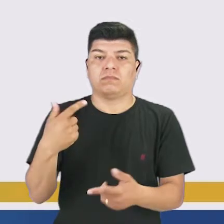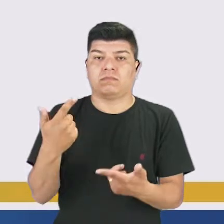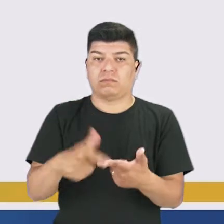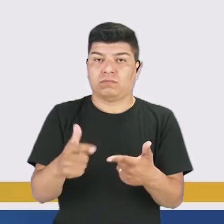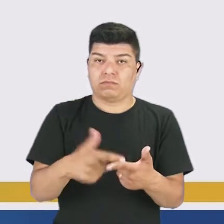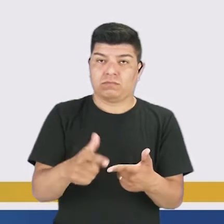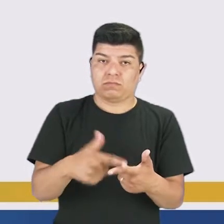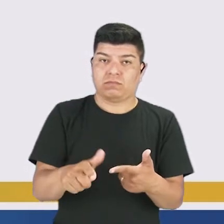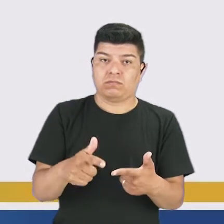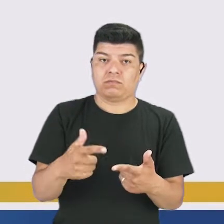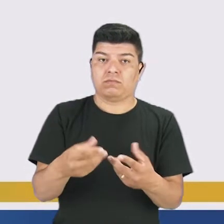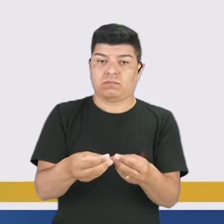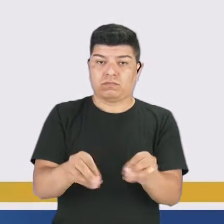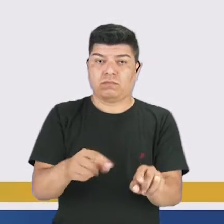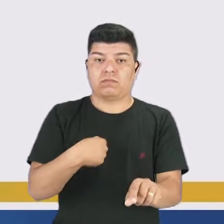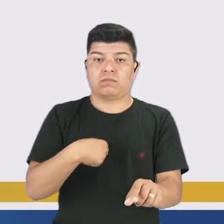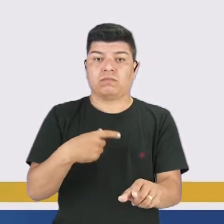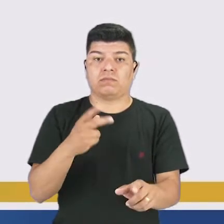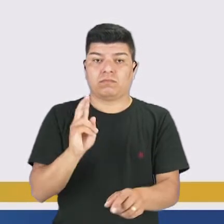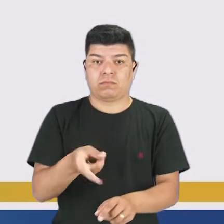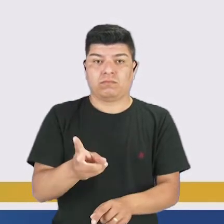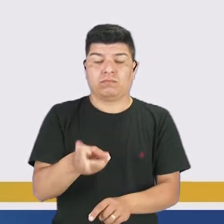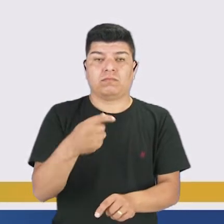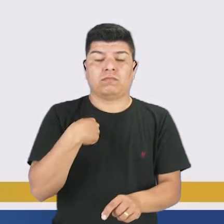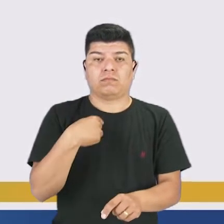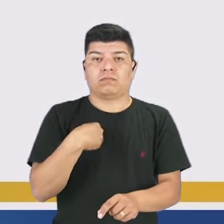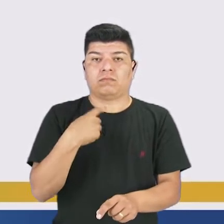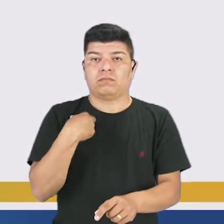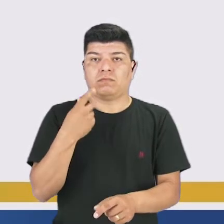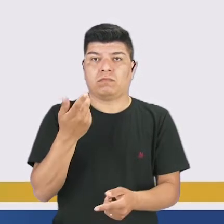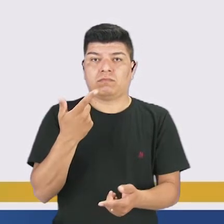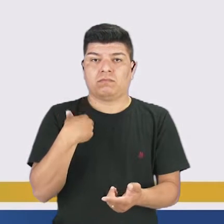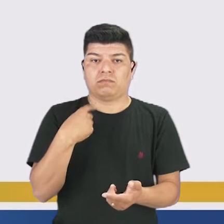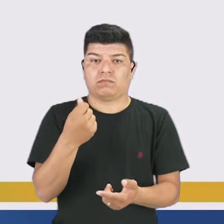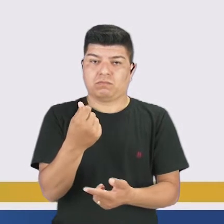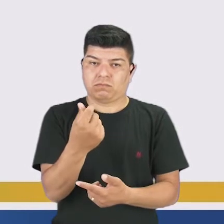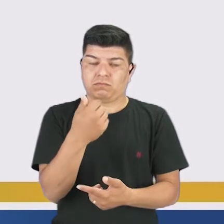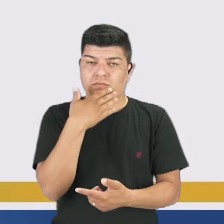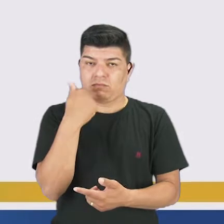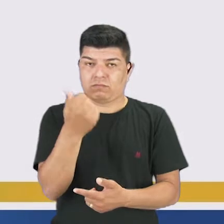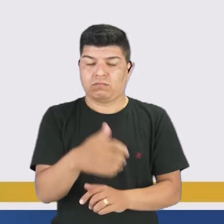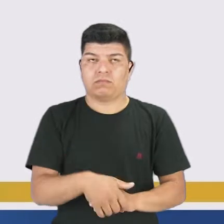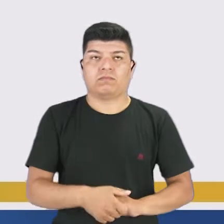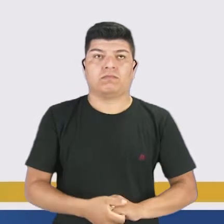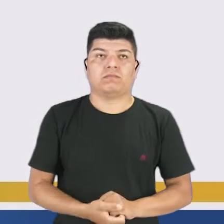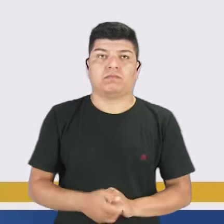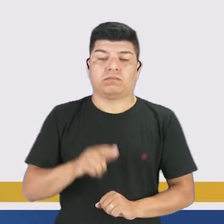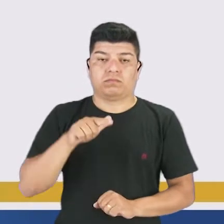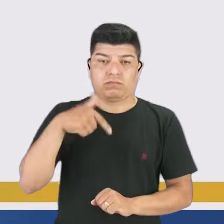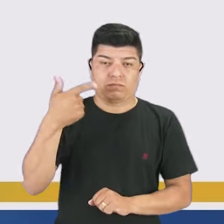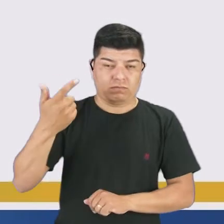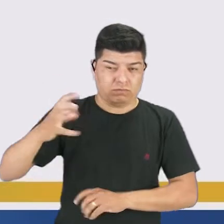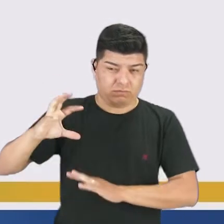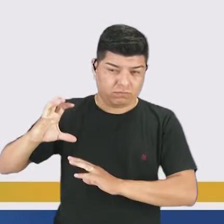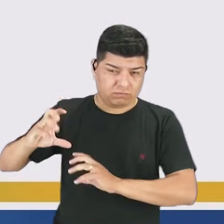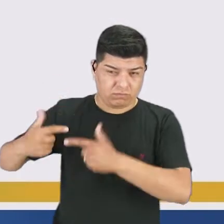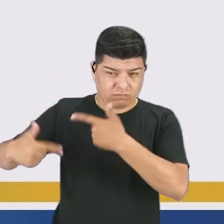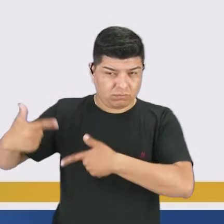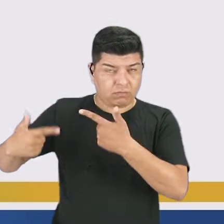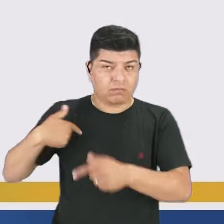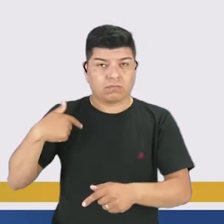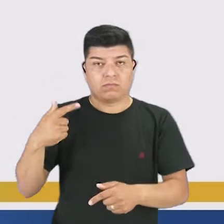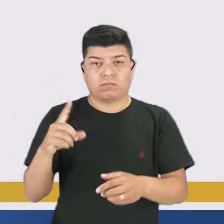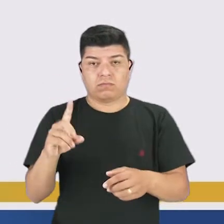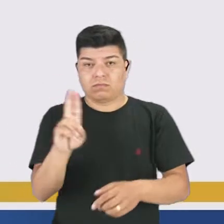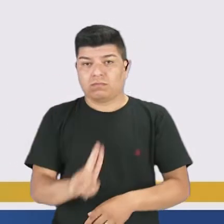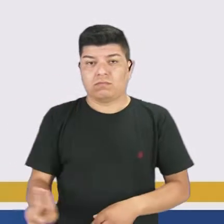guerra, conseguiram manter uma estabilidade financeira. Após o conflito, a União das